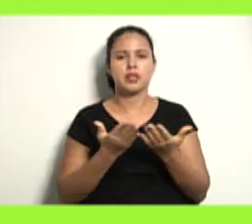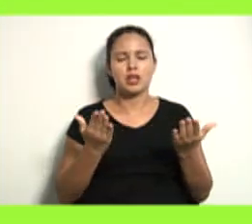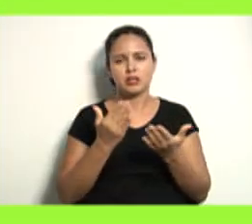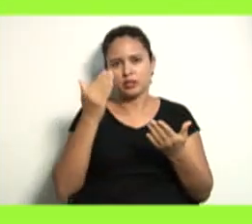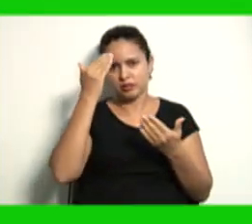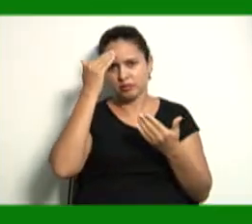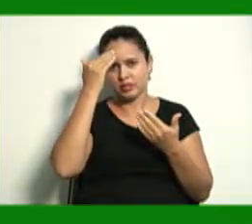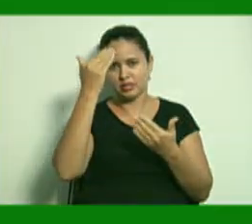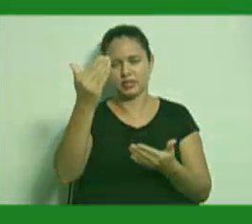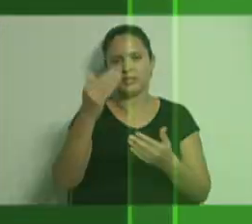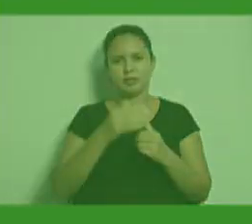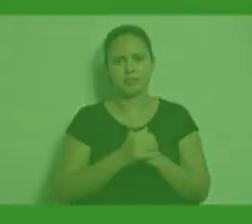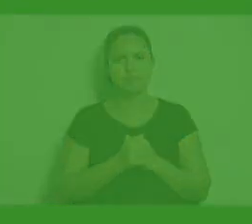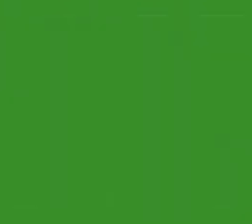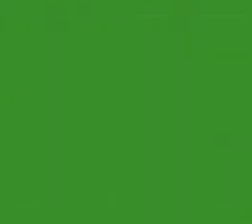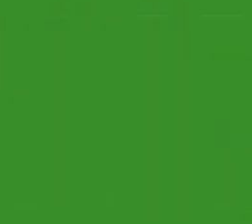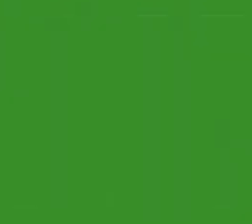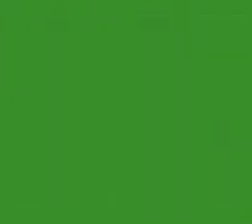Tá bom, professor.